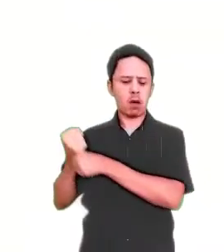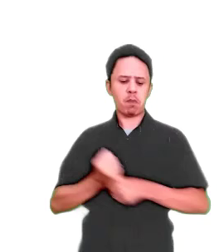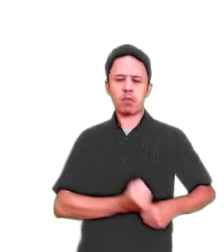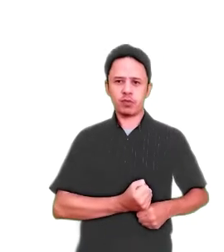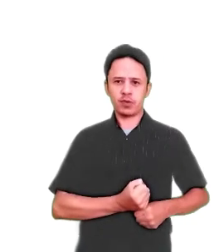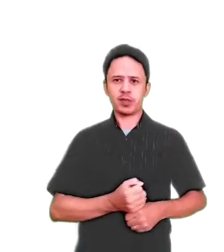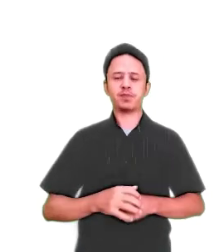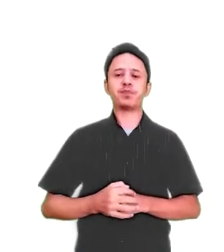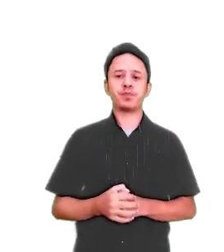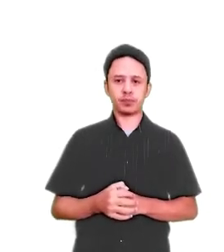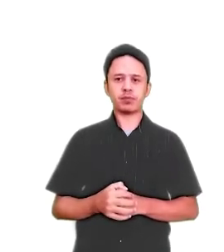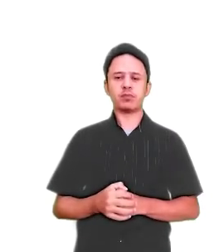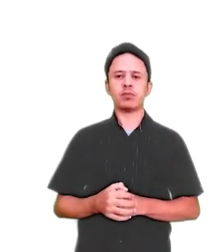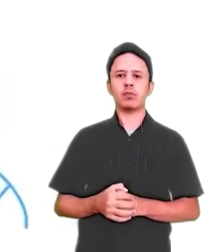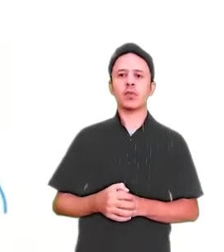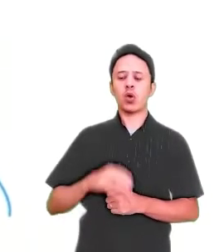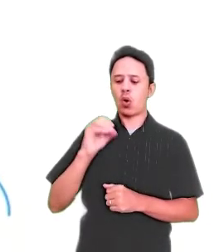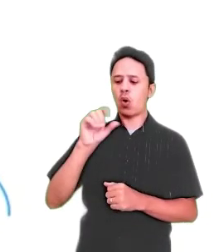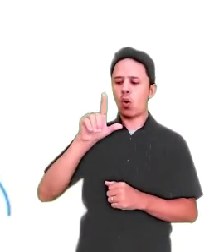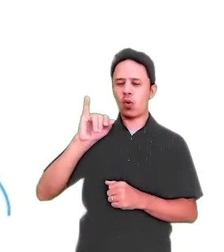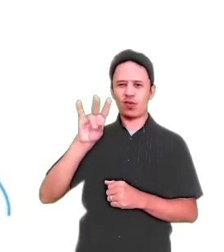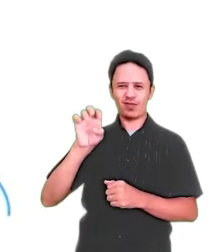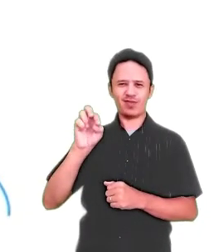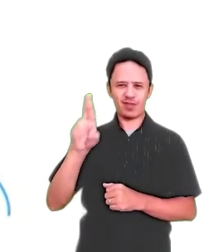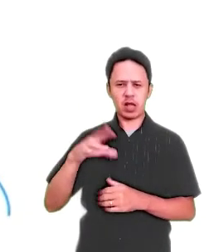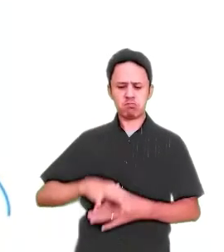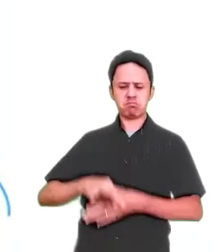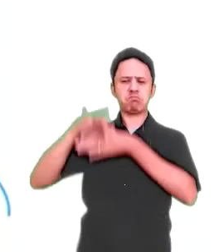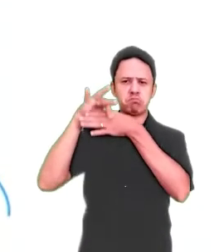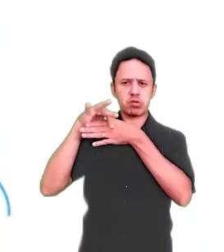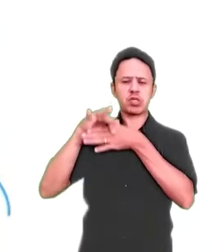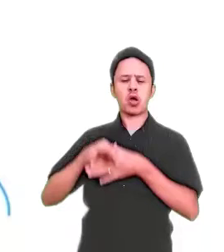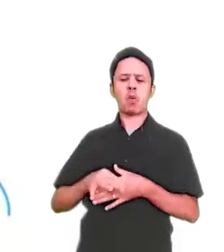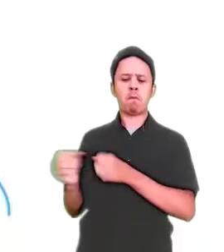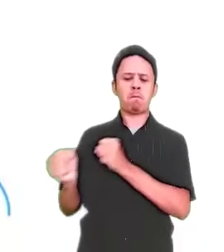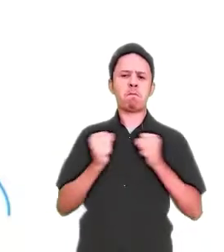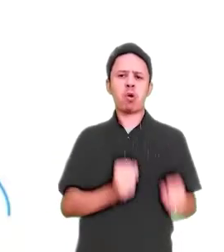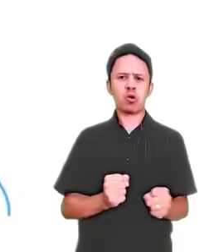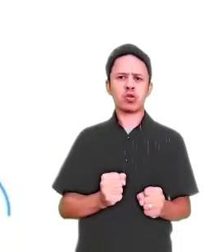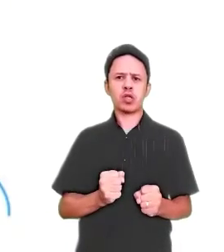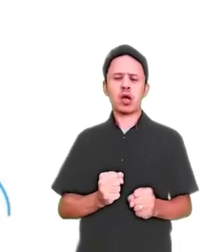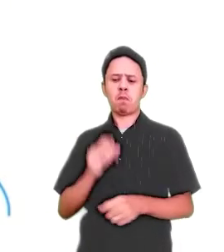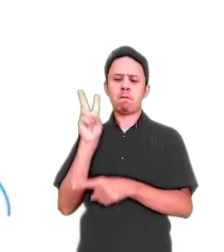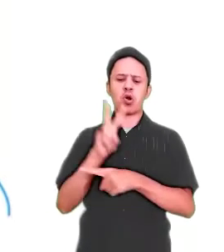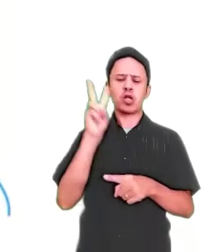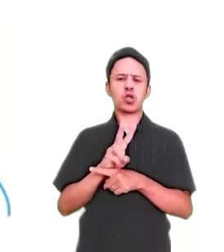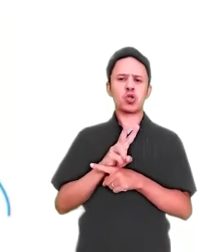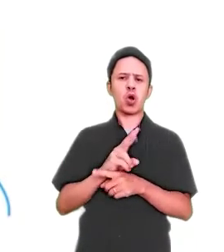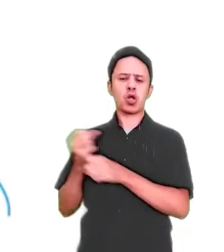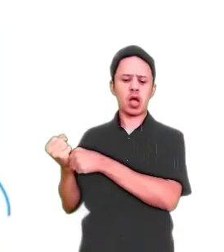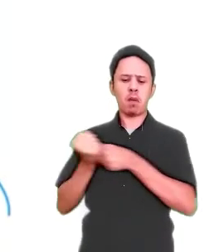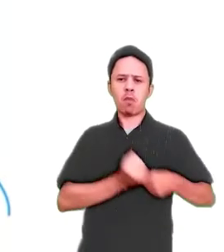ano de 1649. O Cromwell, como grande líder da Revolução Puritana, assumiu o poder com o título de Lorde Protetor da República,